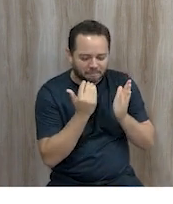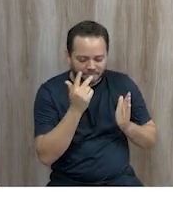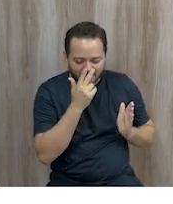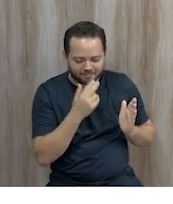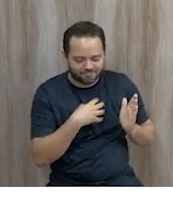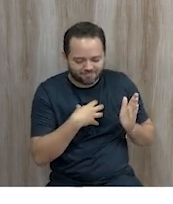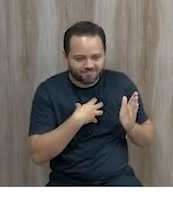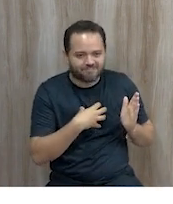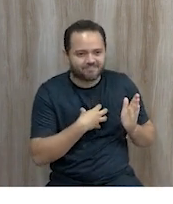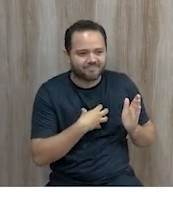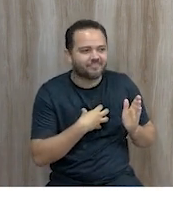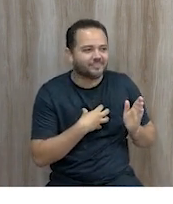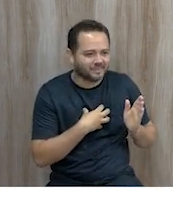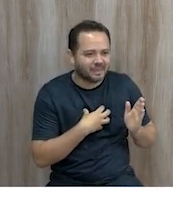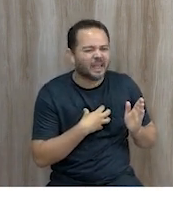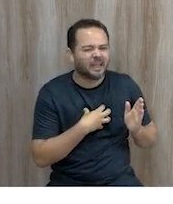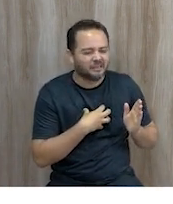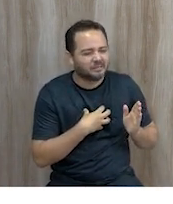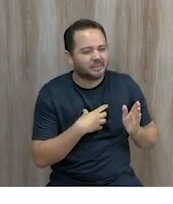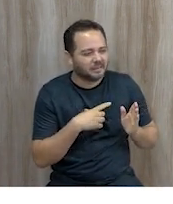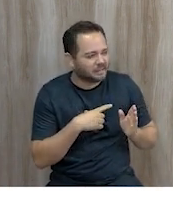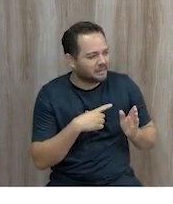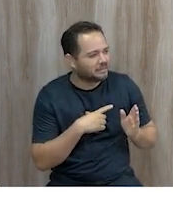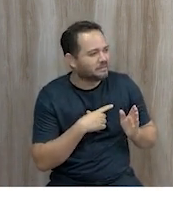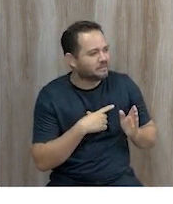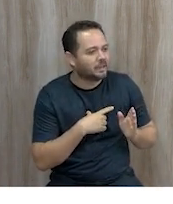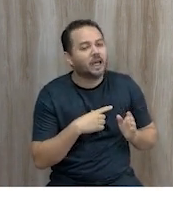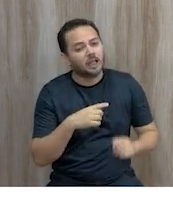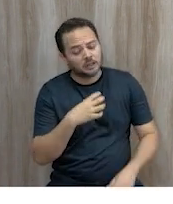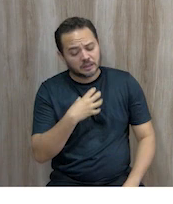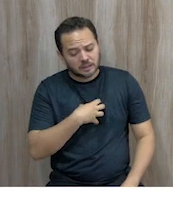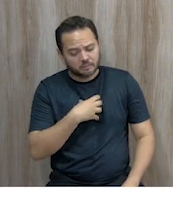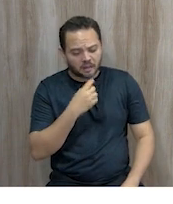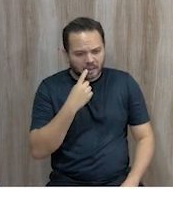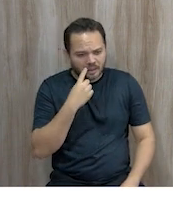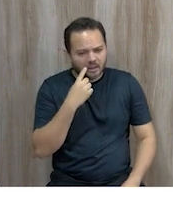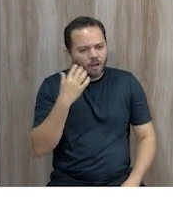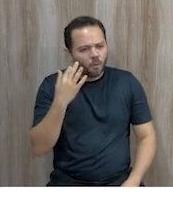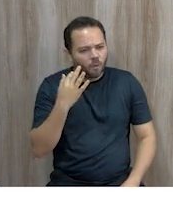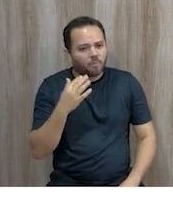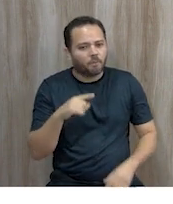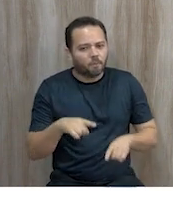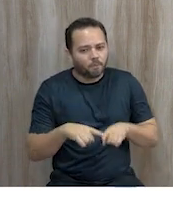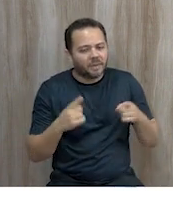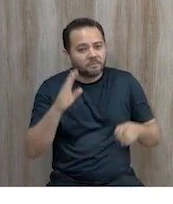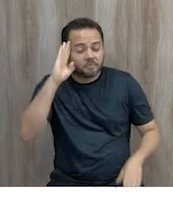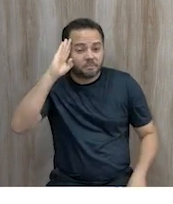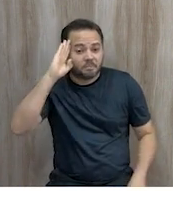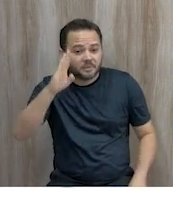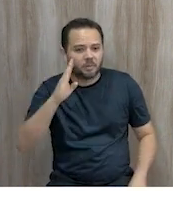queixa de hipersensibilidade dentinária, mas a principal queixa dela não era essa, era estética.